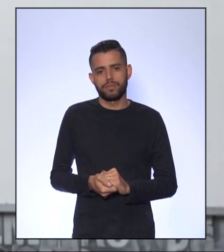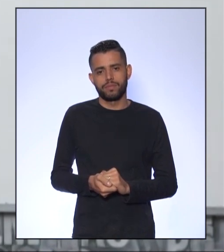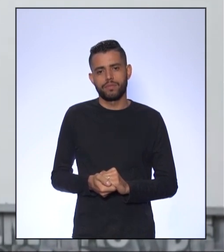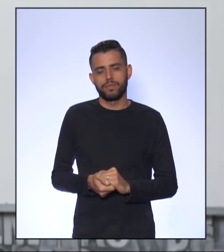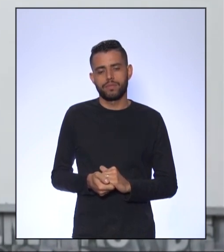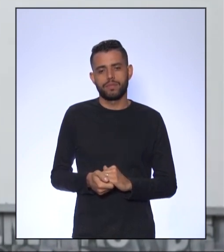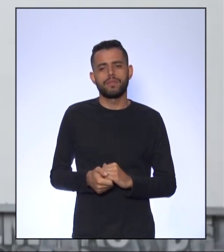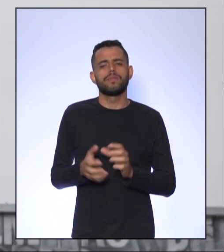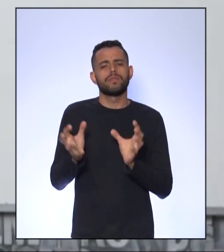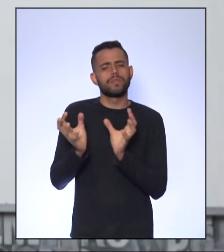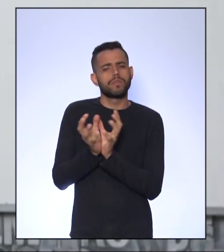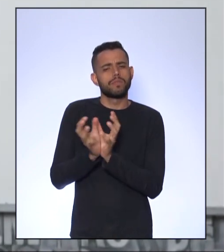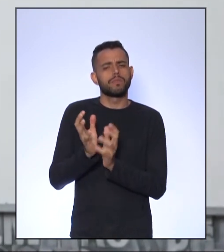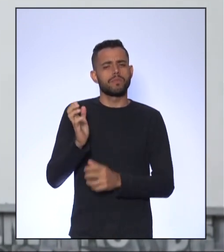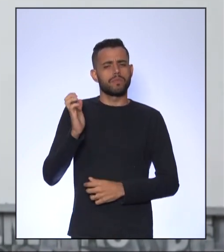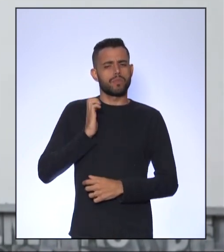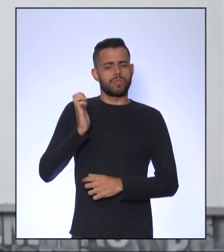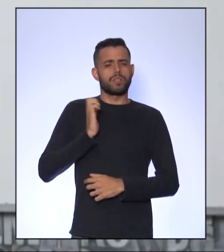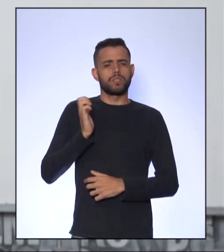Esta burguesia